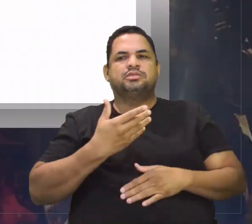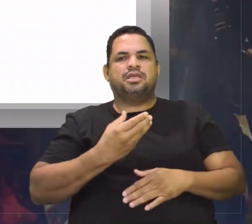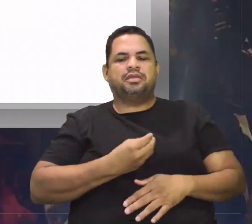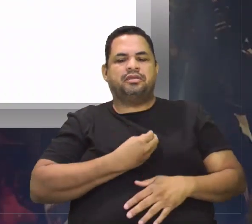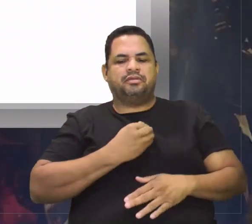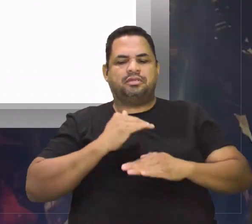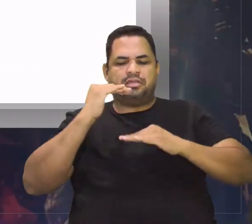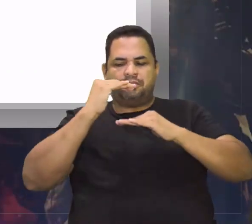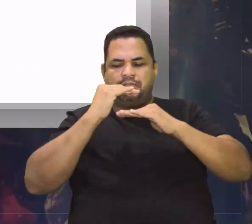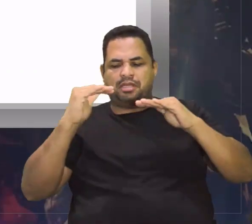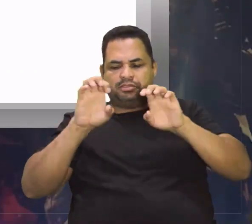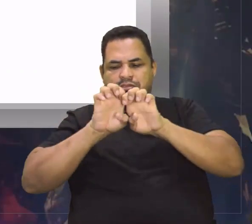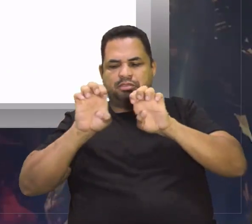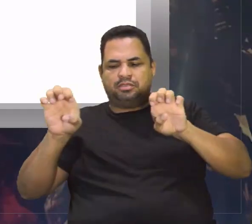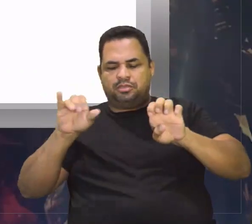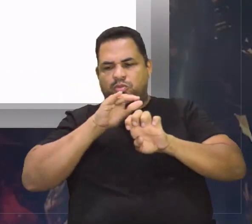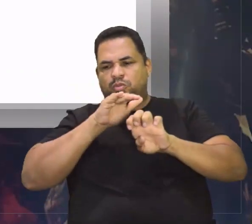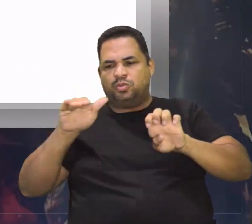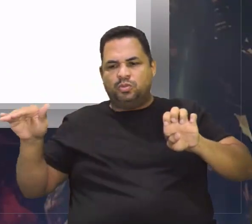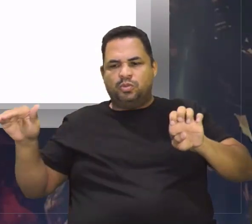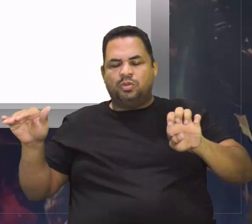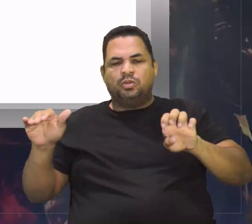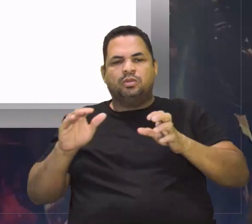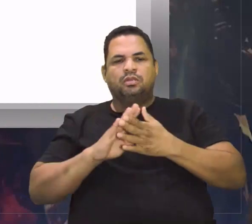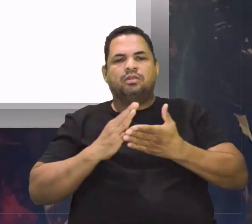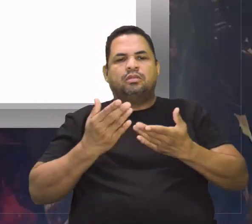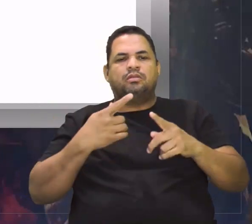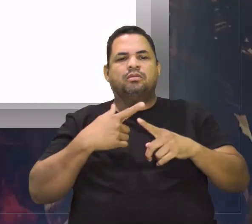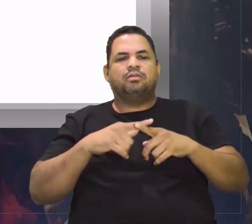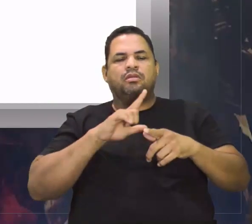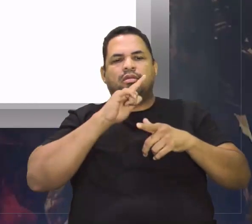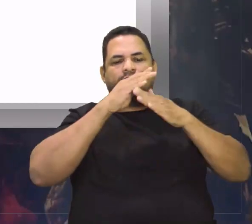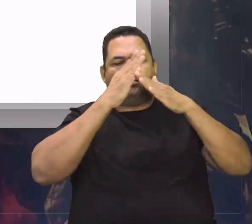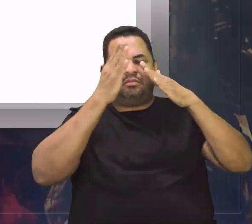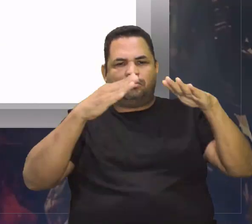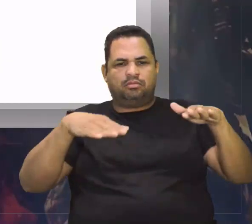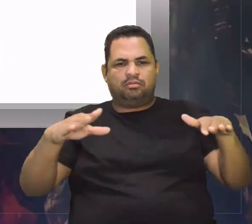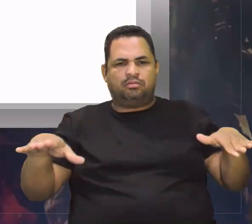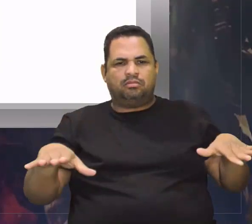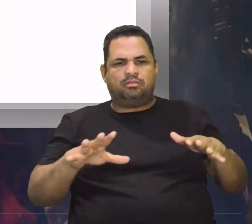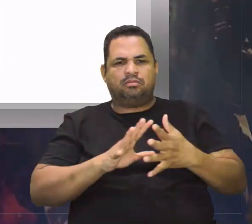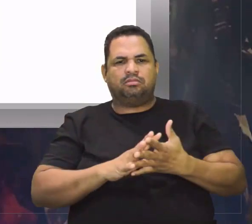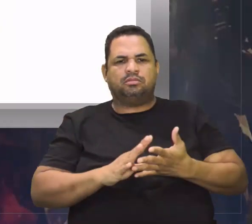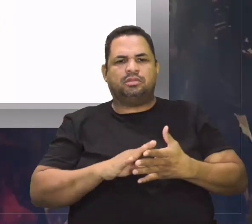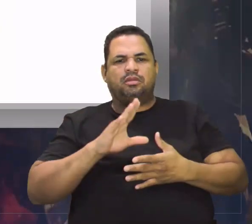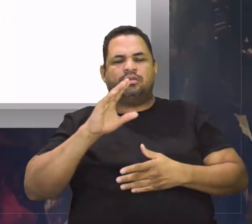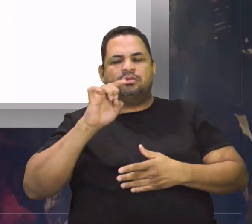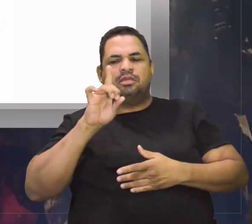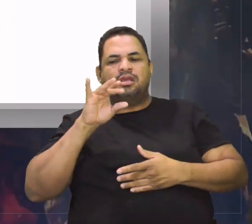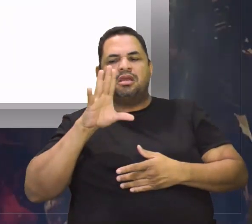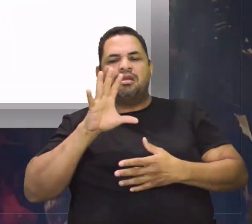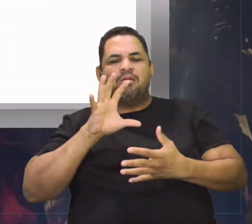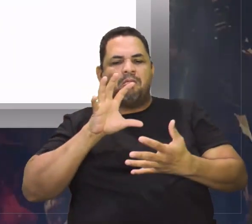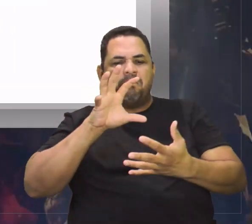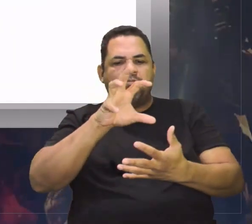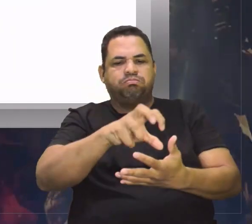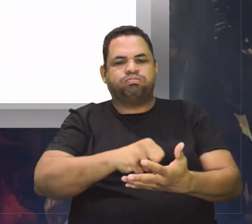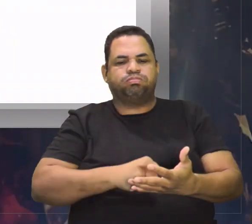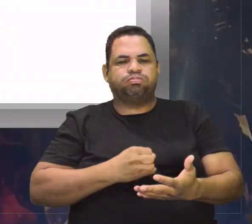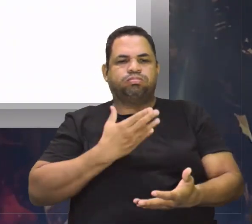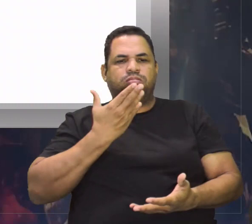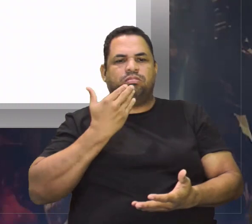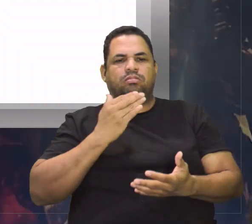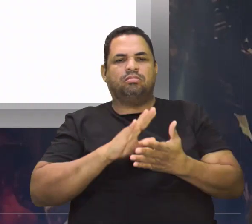Era uma forma que dizia que os mares, por a Terra ser plana, tinham um dragão para comer as embarcações que se aventurassem.